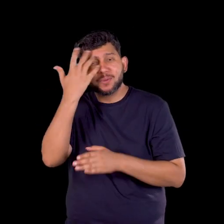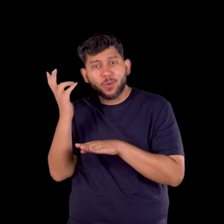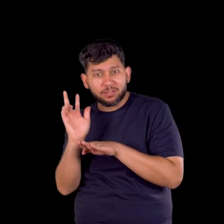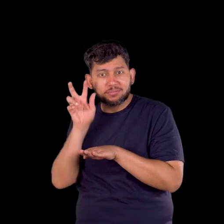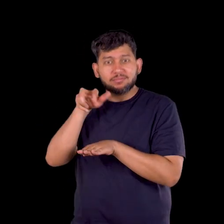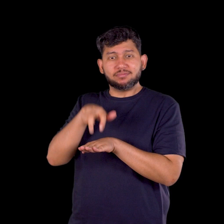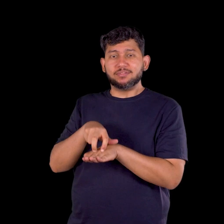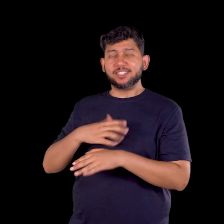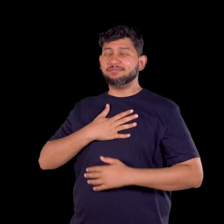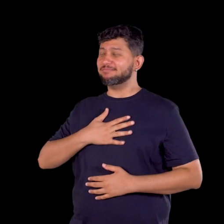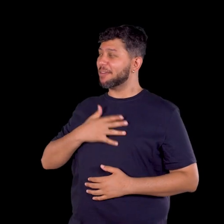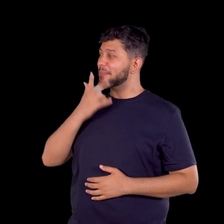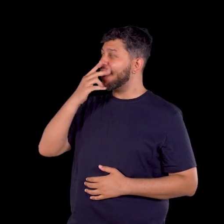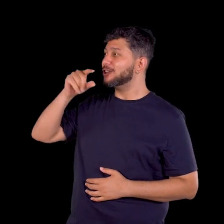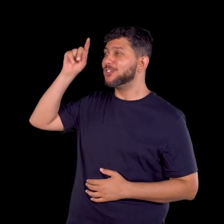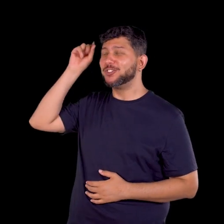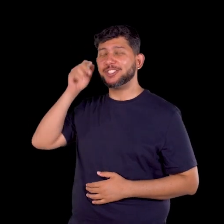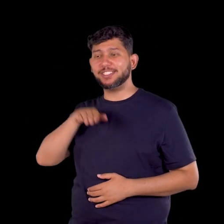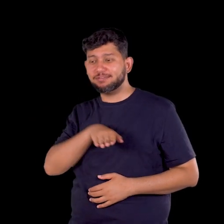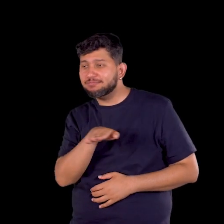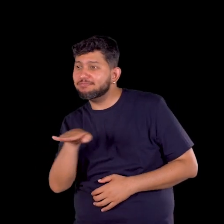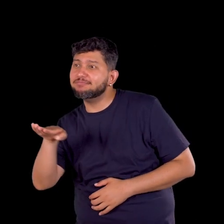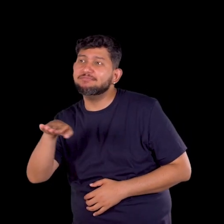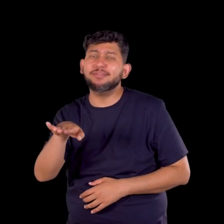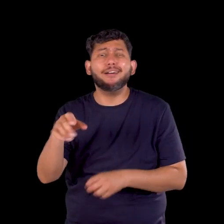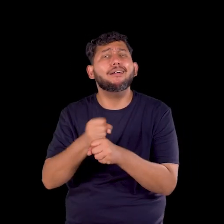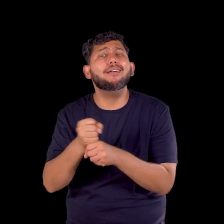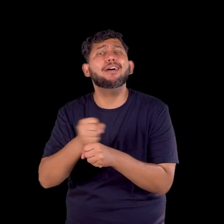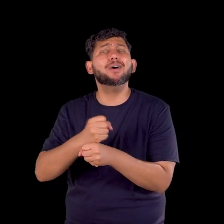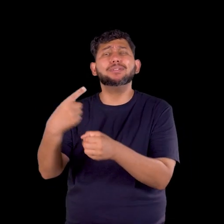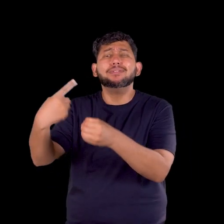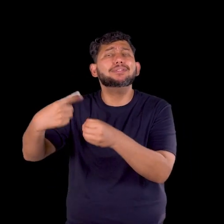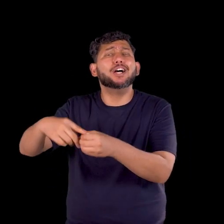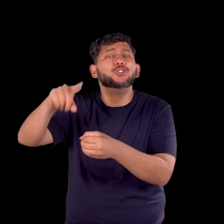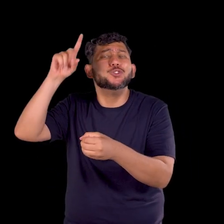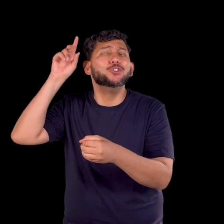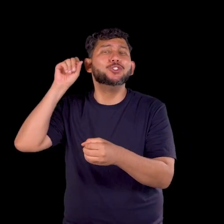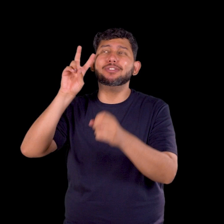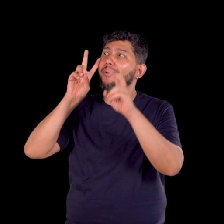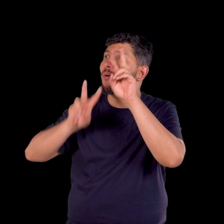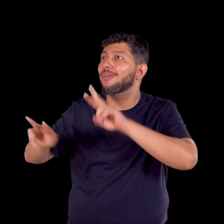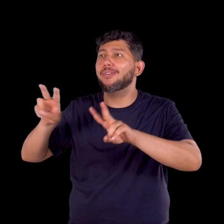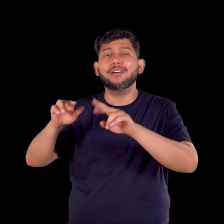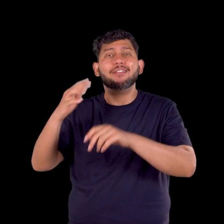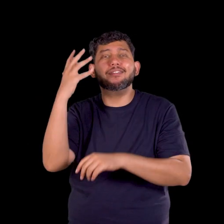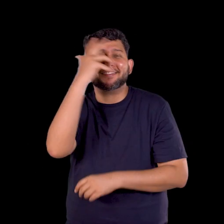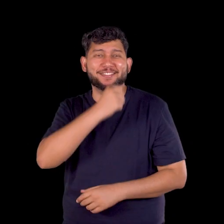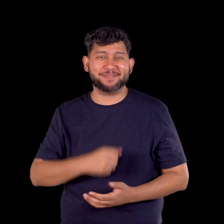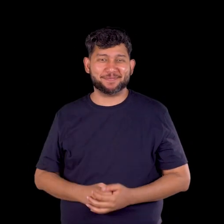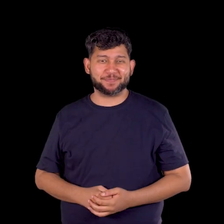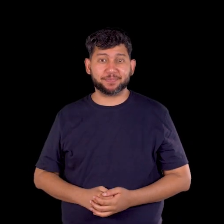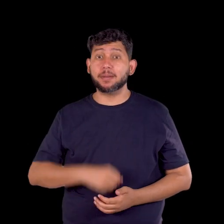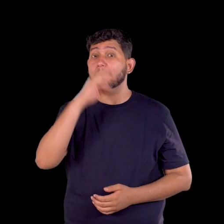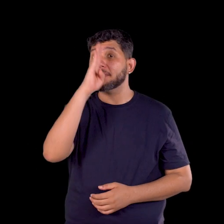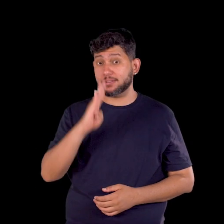uma experiência inesquecível por caminhos centenários, cidades históricas e belos cenários. O Brasil tem um litoral